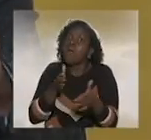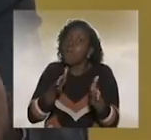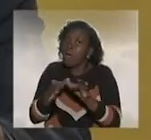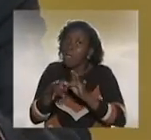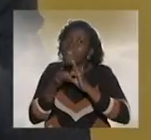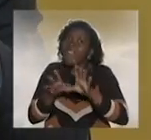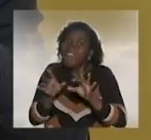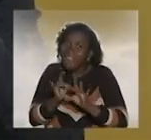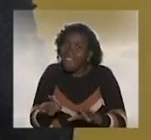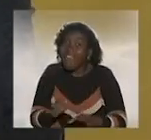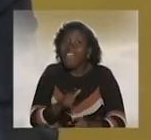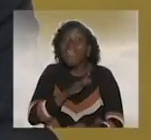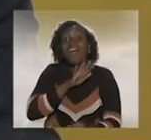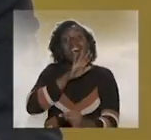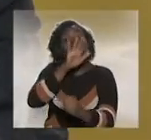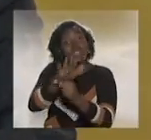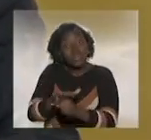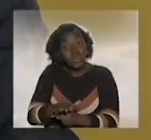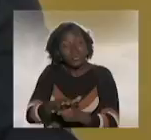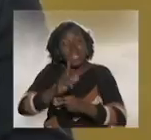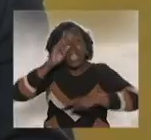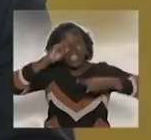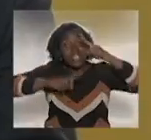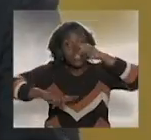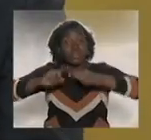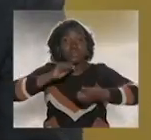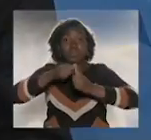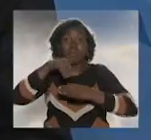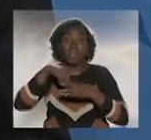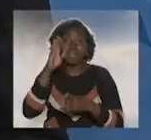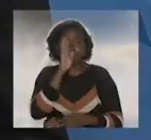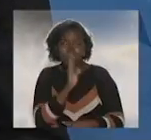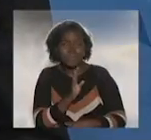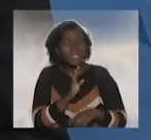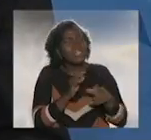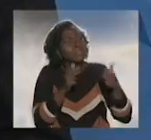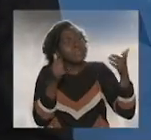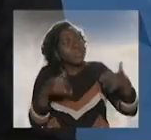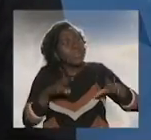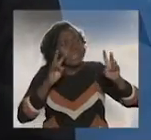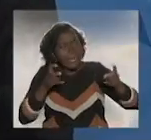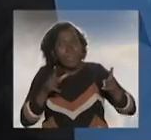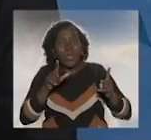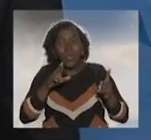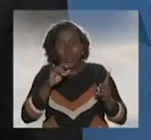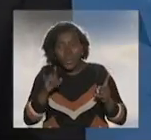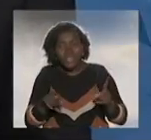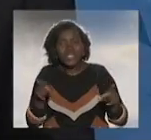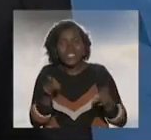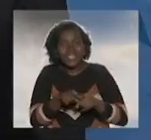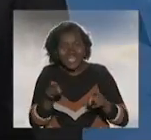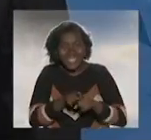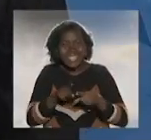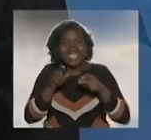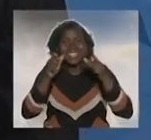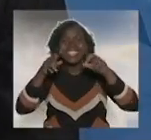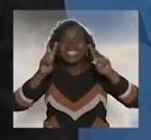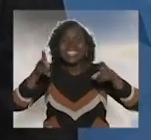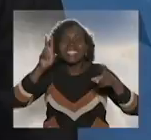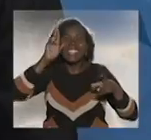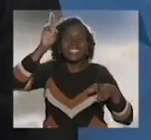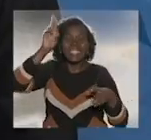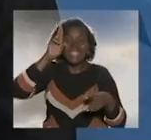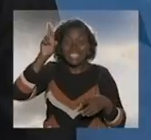quem sabe, construir um novo marco para a gestão do esporte no Brasil. O senhor falou sobre esse tema, e o Luiz também, nós estamos tocando no assunto de